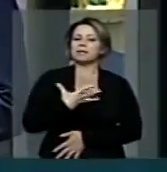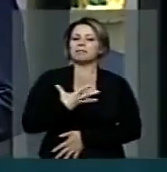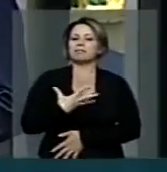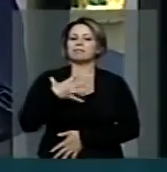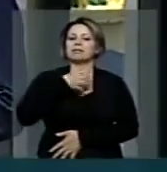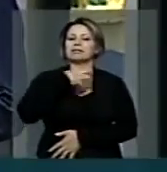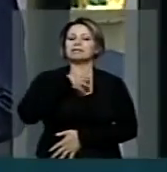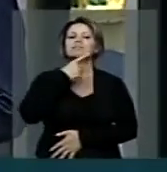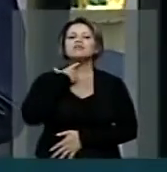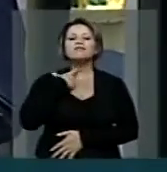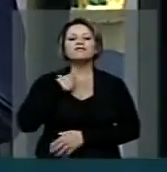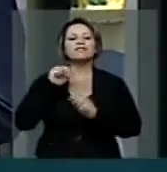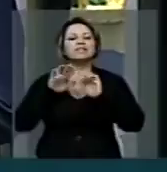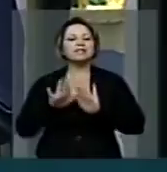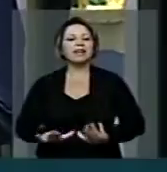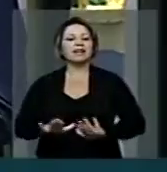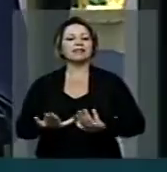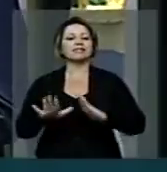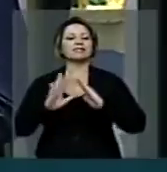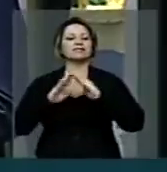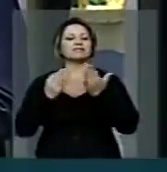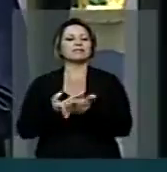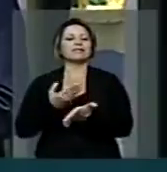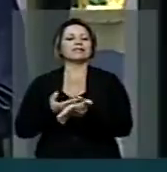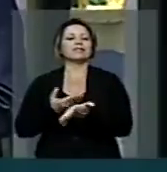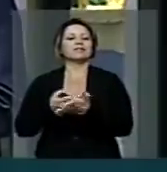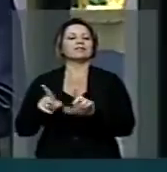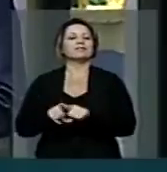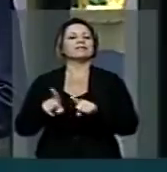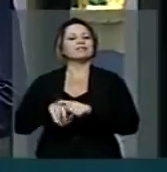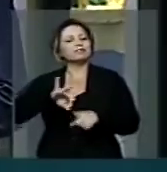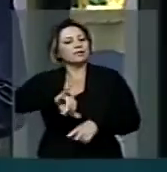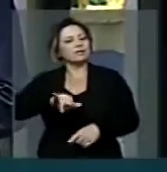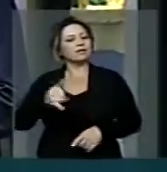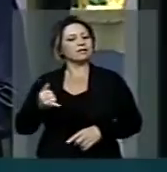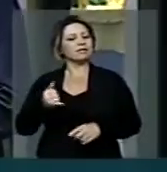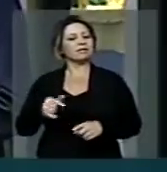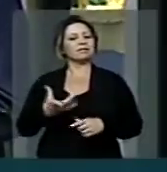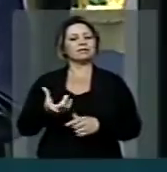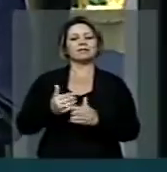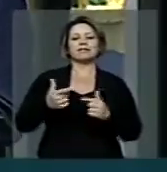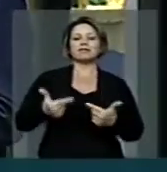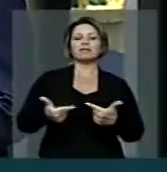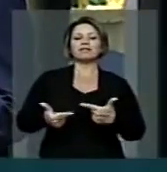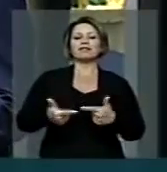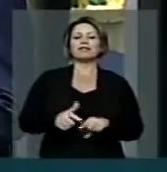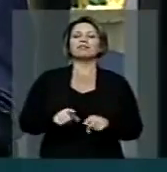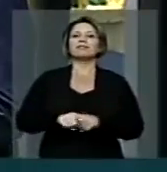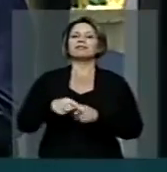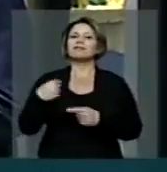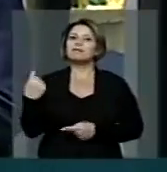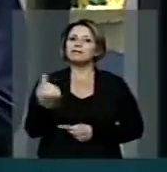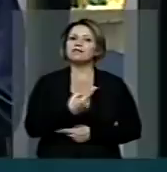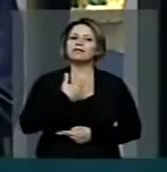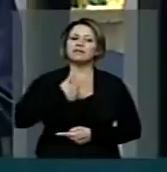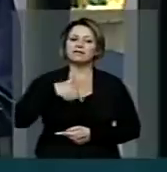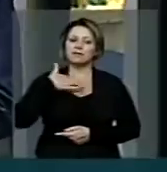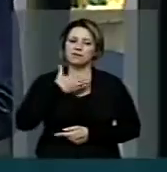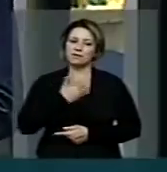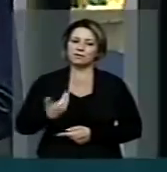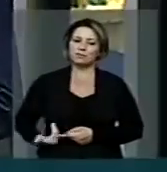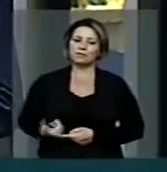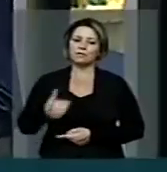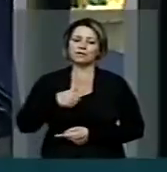possam sentir-se cidadãs e ter realmente a oportunidade que nós, homens